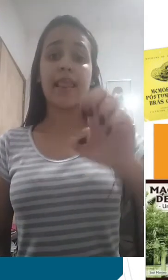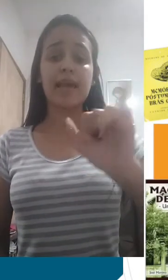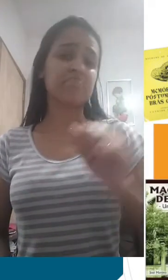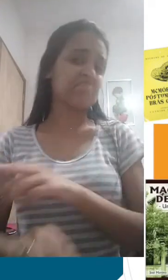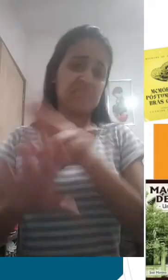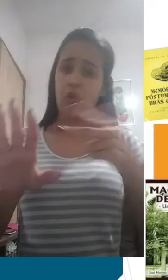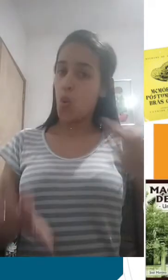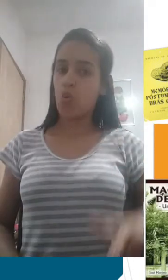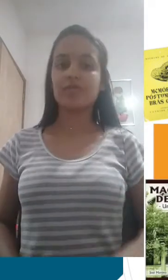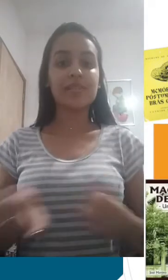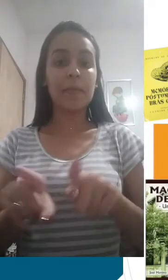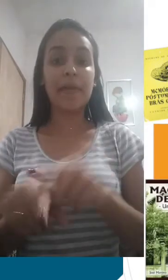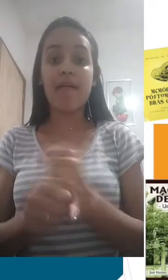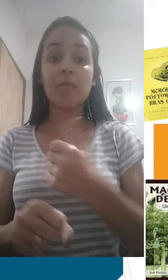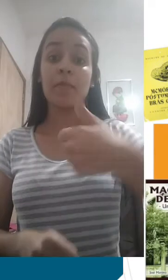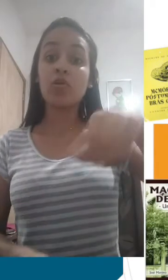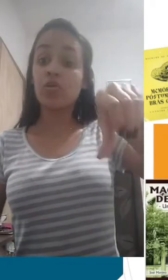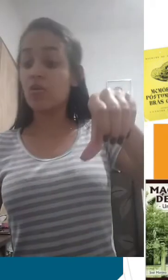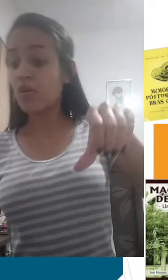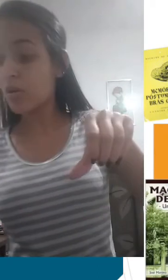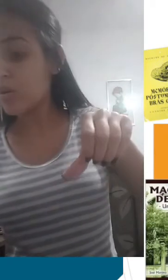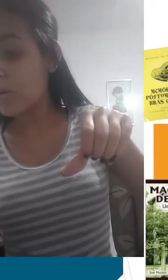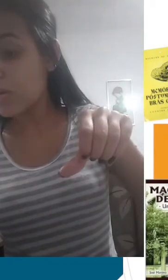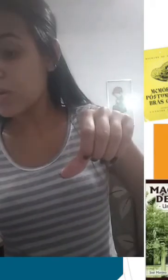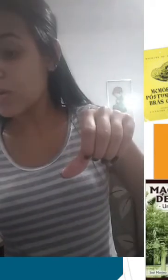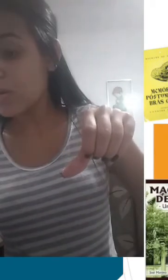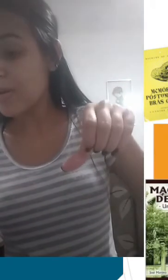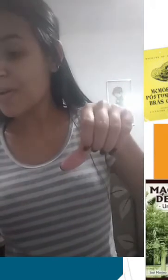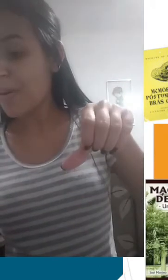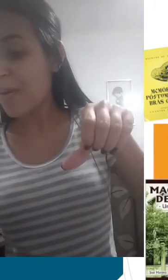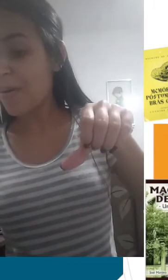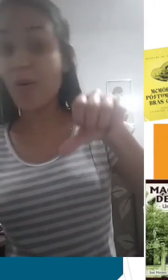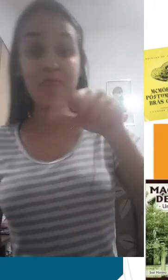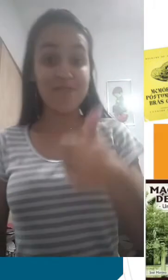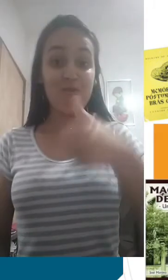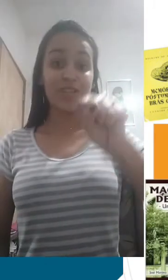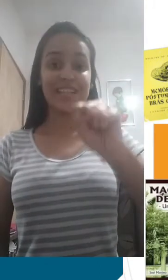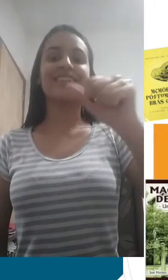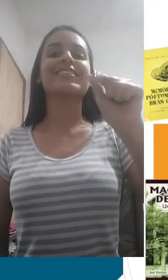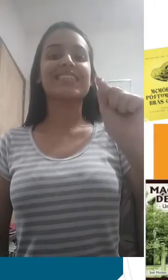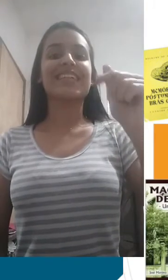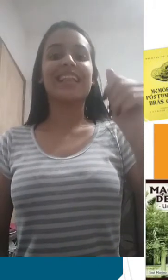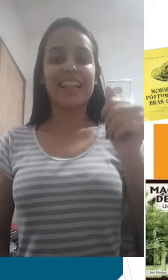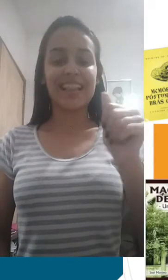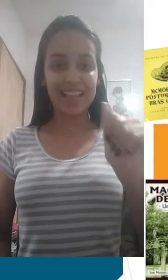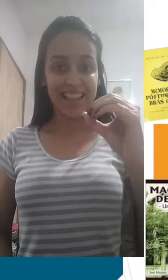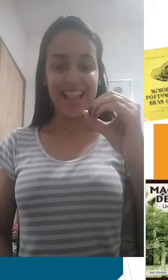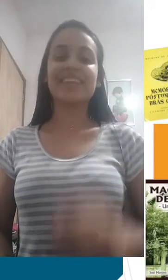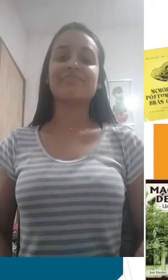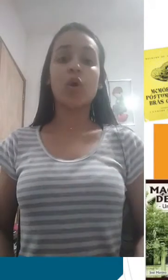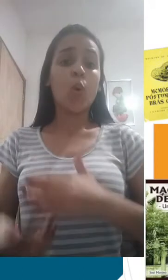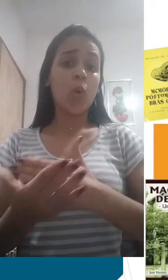de 1870 surge a chamada Escola do Recife, movimento intelectual